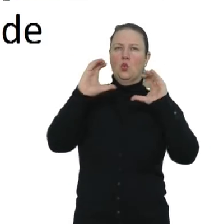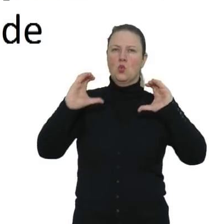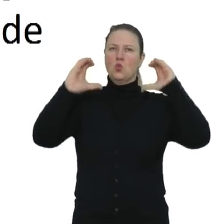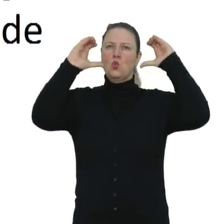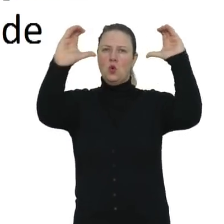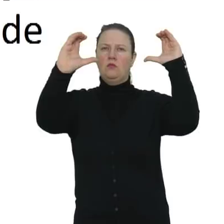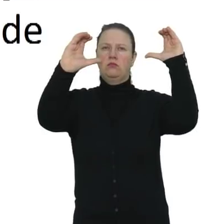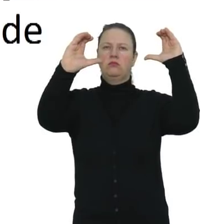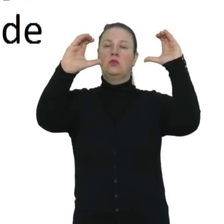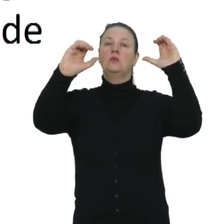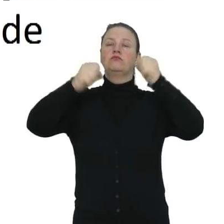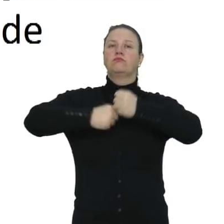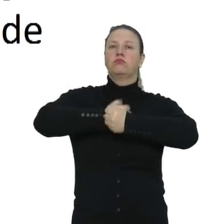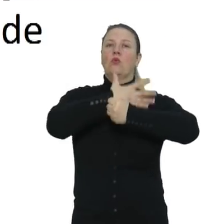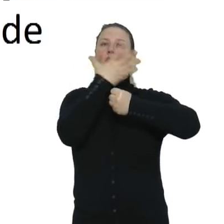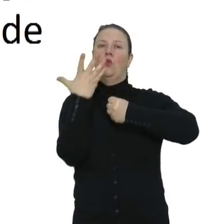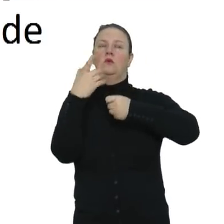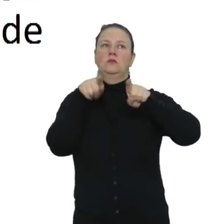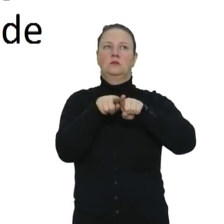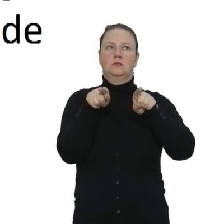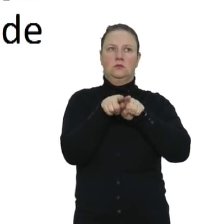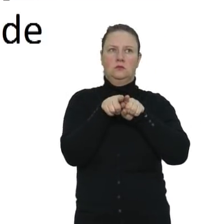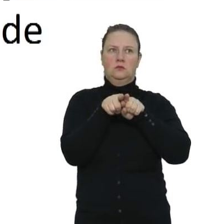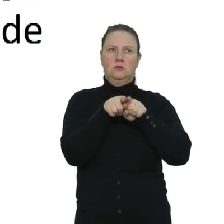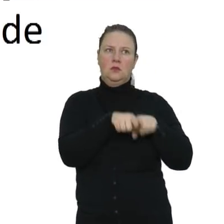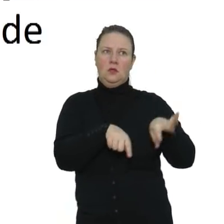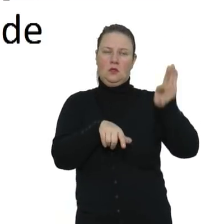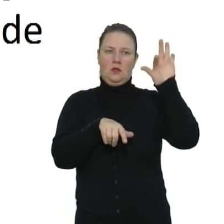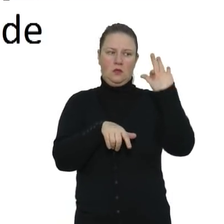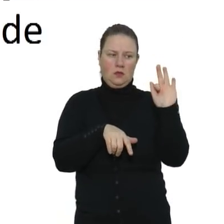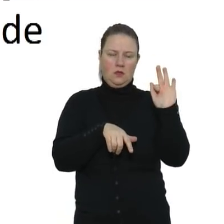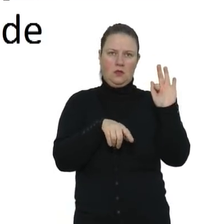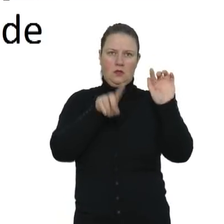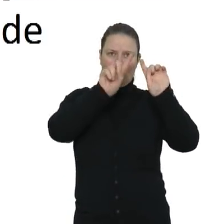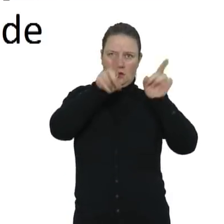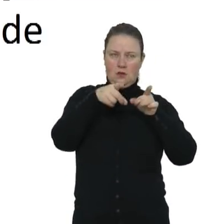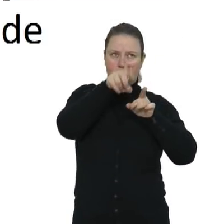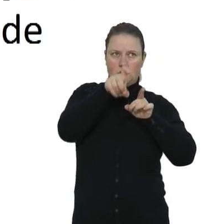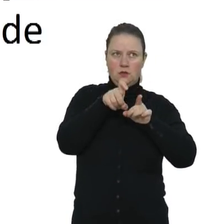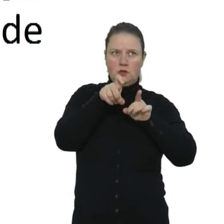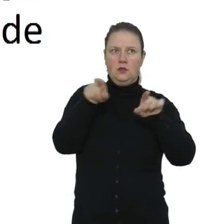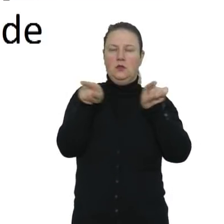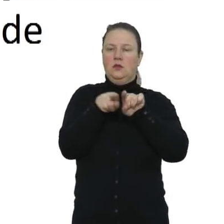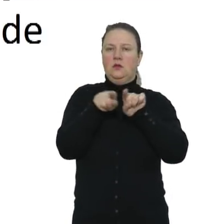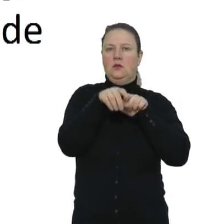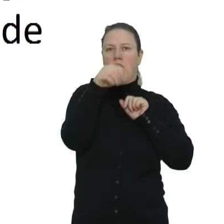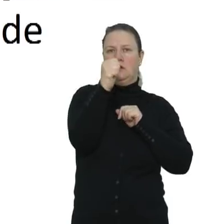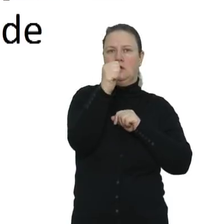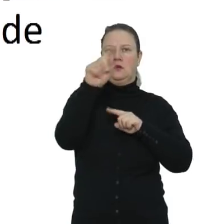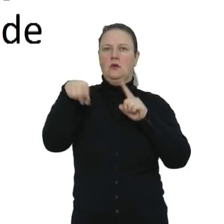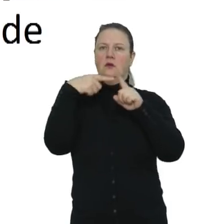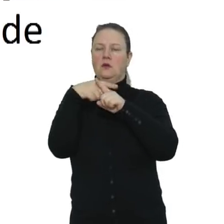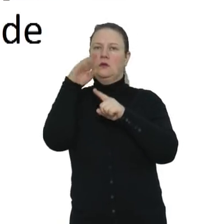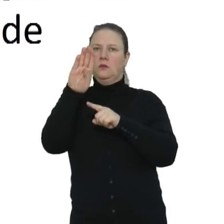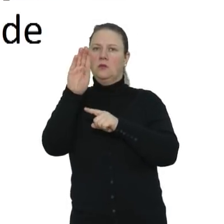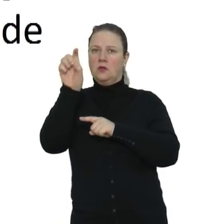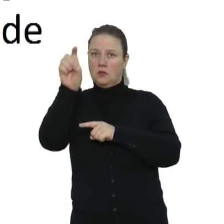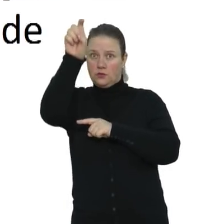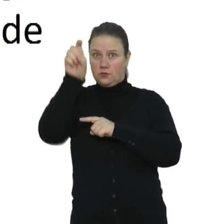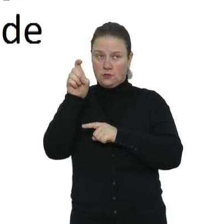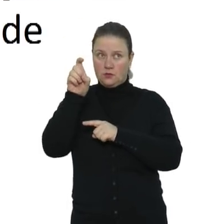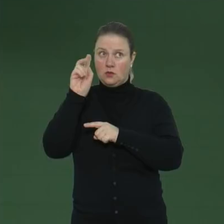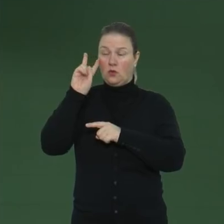de x igual a vezes b elevado a x, conforme o gráfico. Então, aqui está o gráfico para